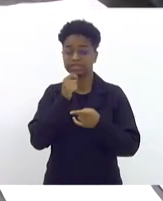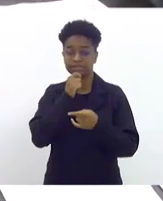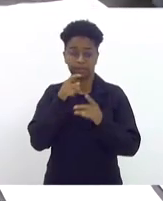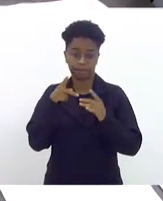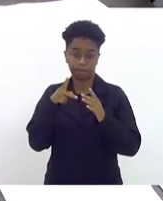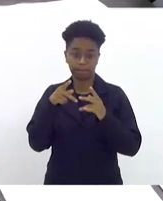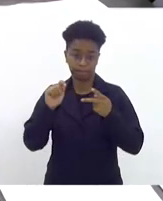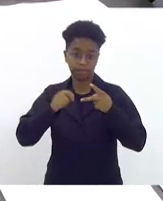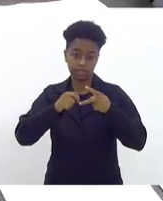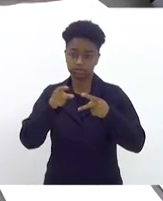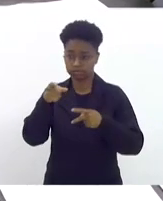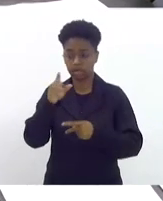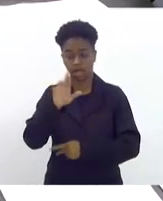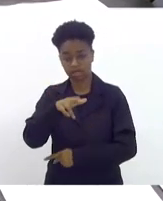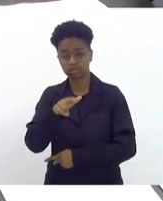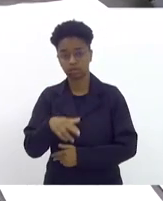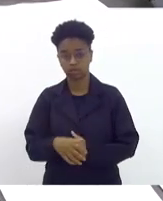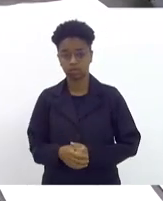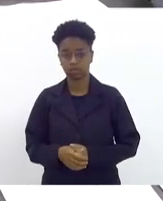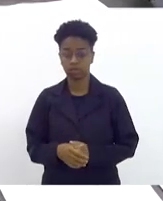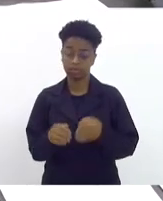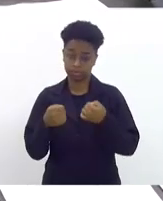tem razão